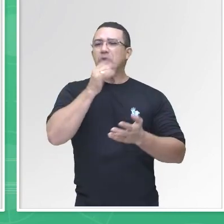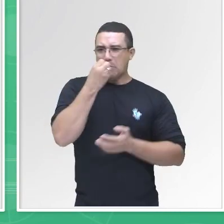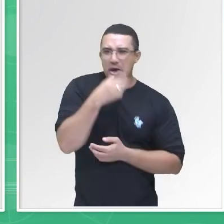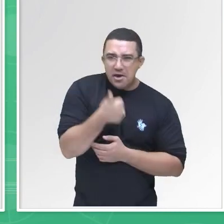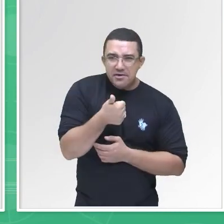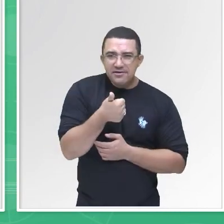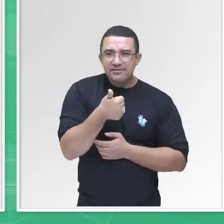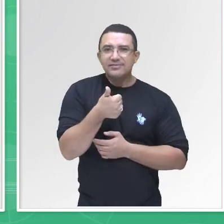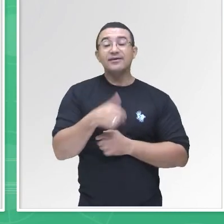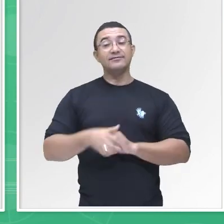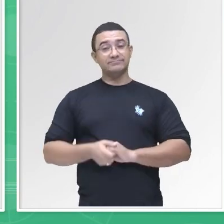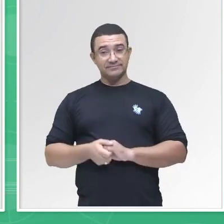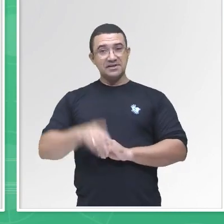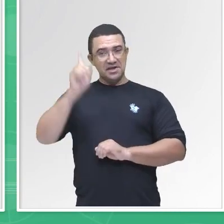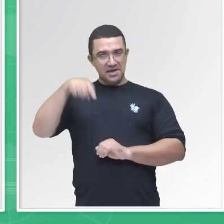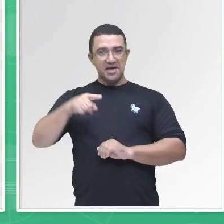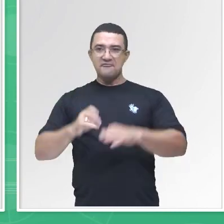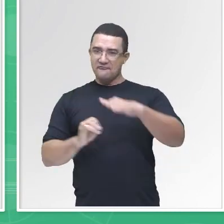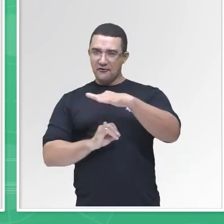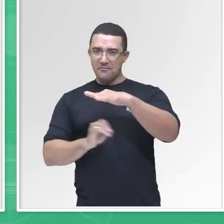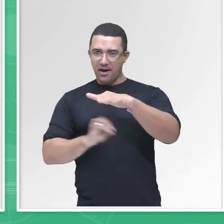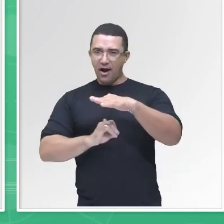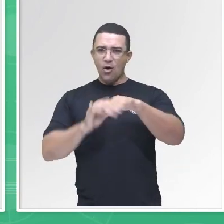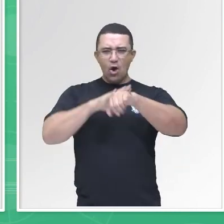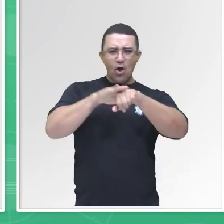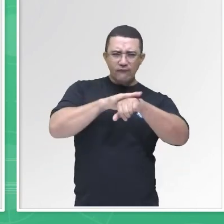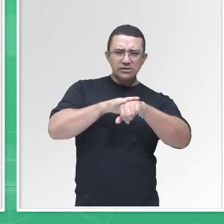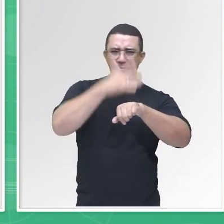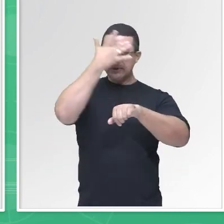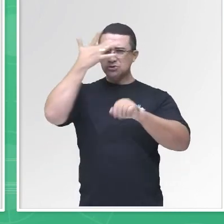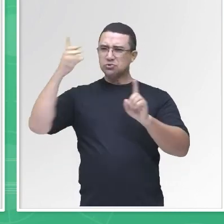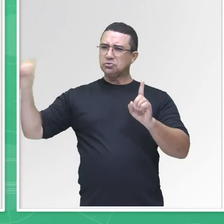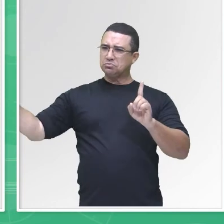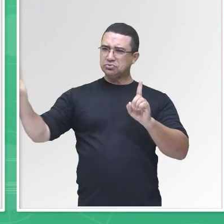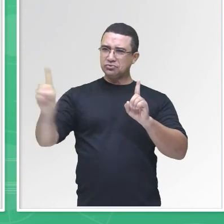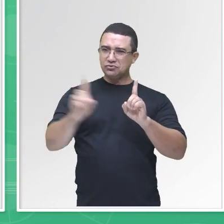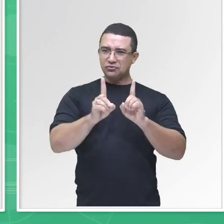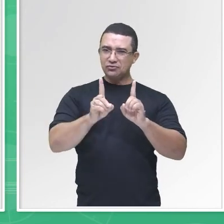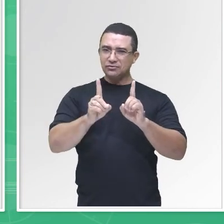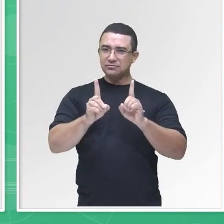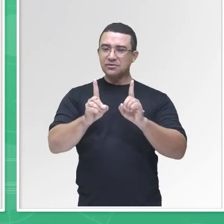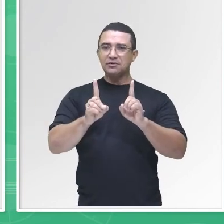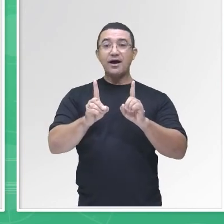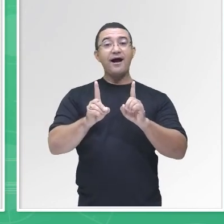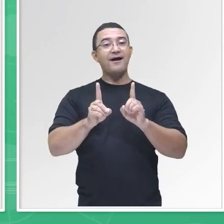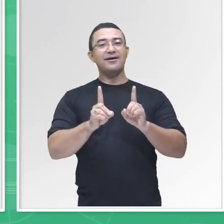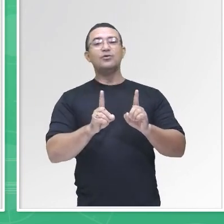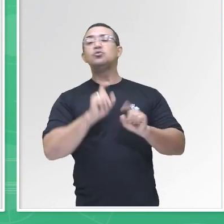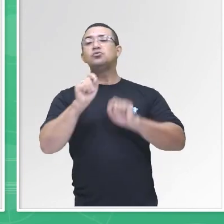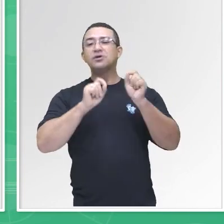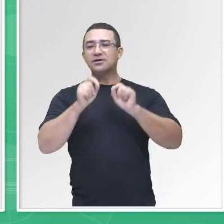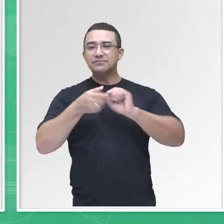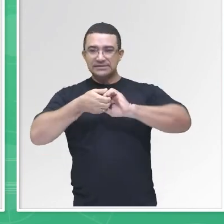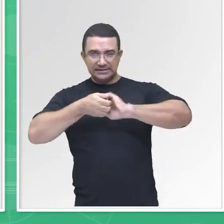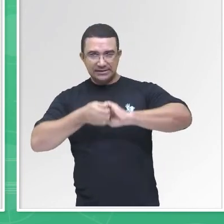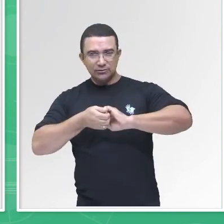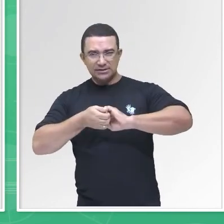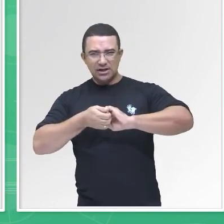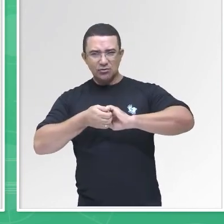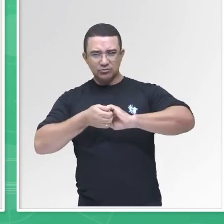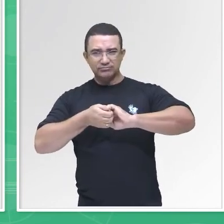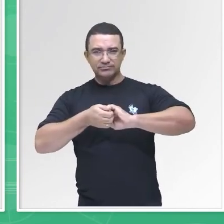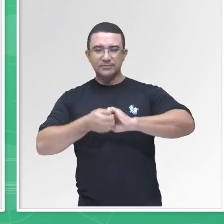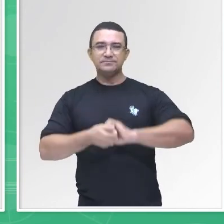de falar, bem informal, né? Então, alguém está chegando, tá, é o quê? Está trazendo uma saudade. Então, encontramos aqui